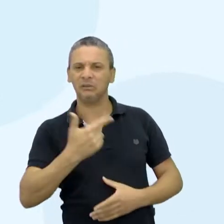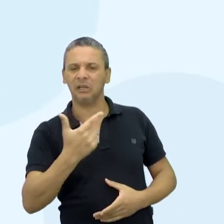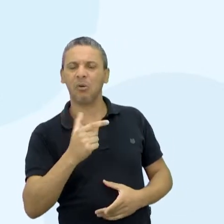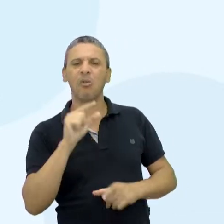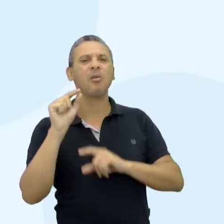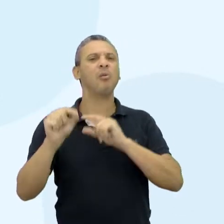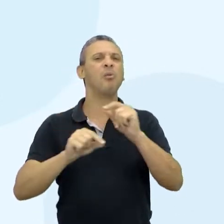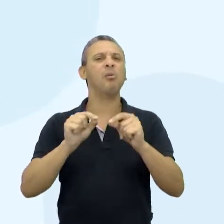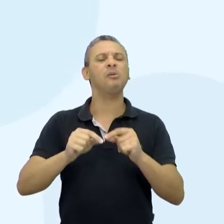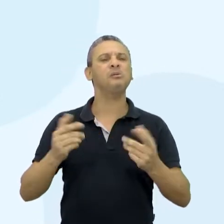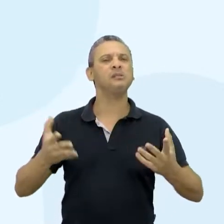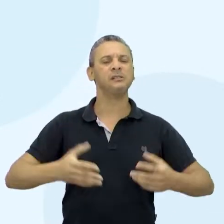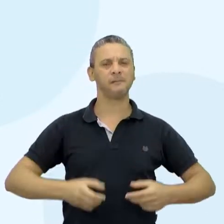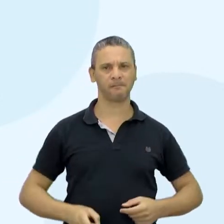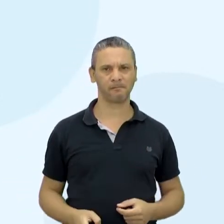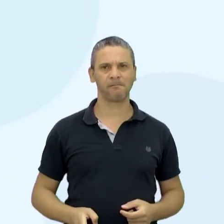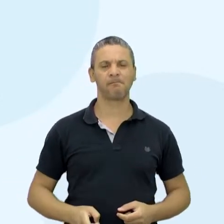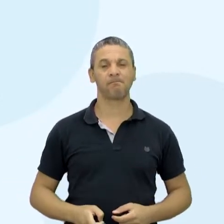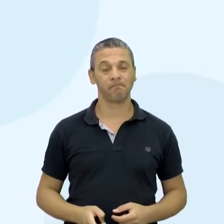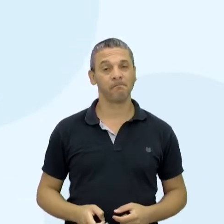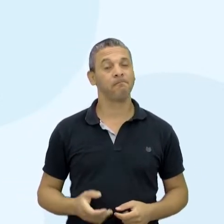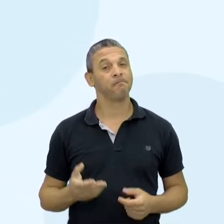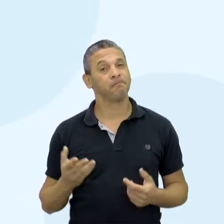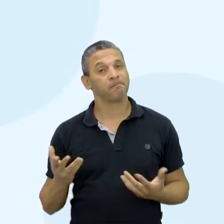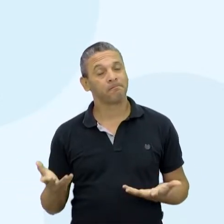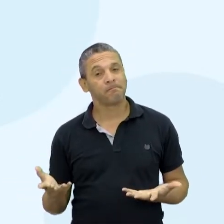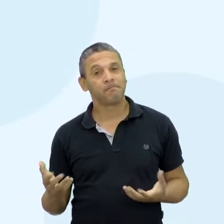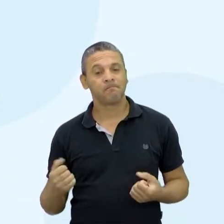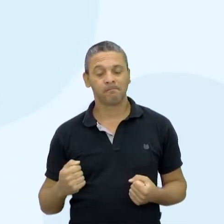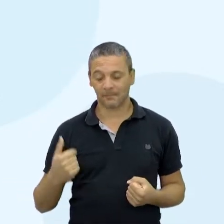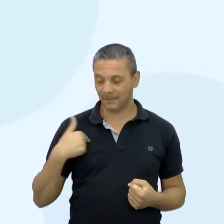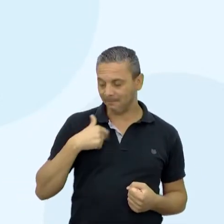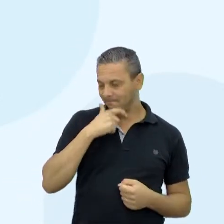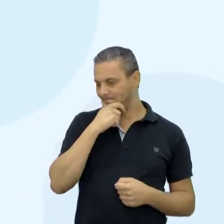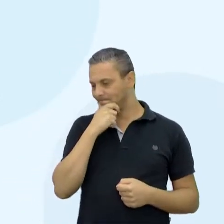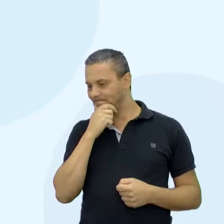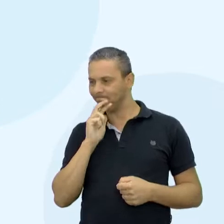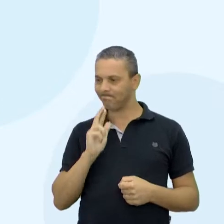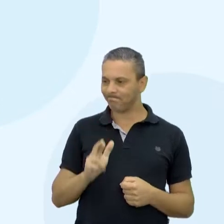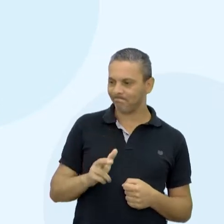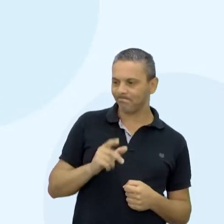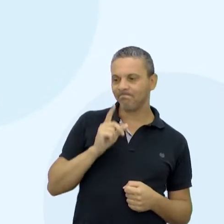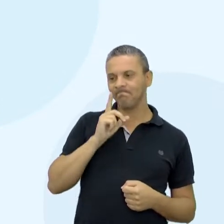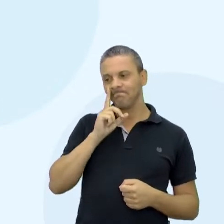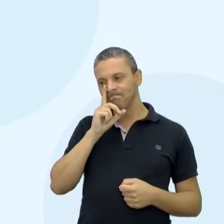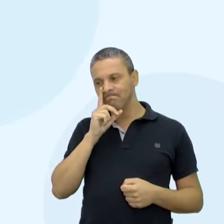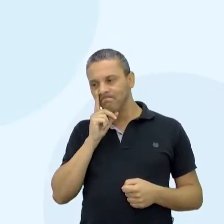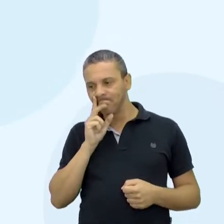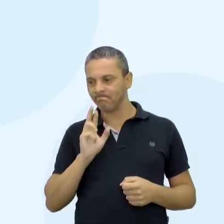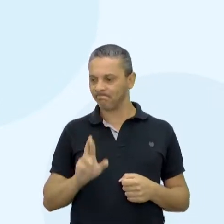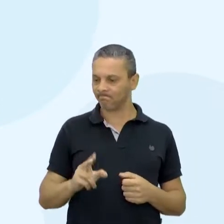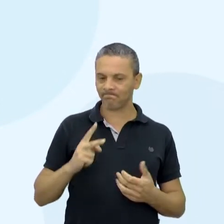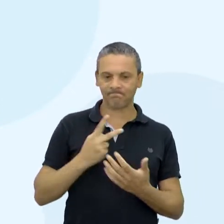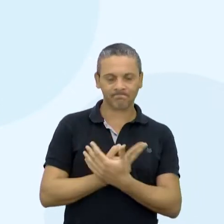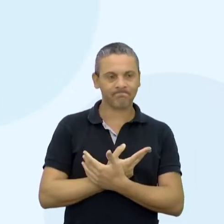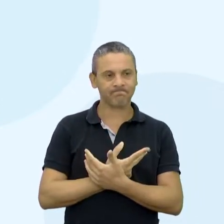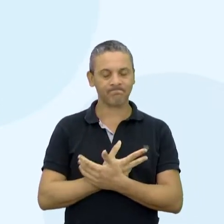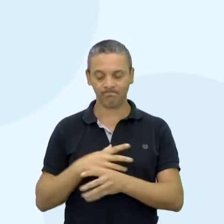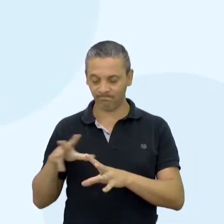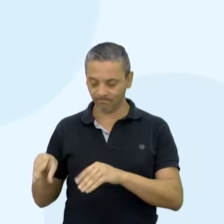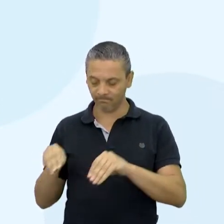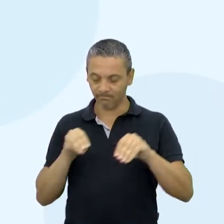entre o plágio e a releitura? Olha, eu tô com medo de arriscar, porque eu não sei muito não. Plágio e releitura,